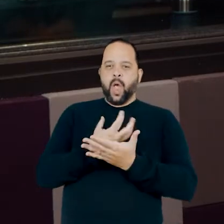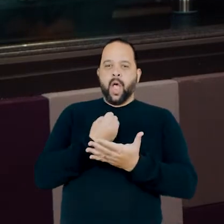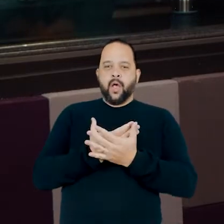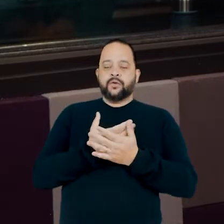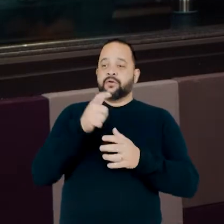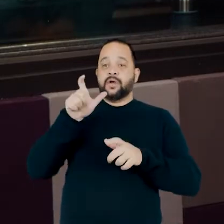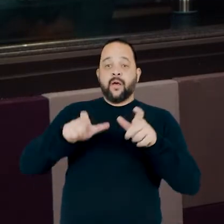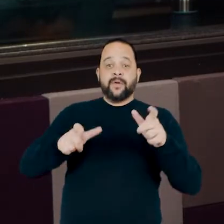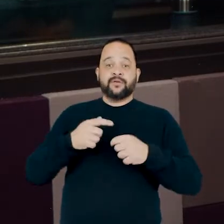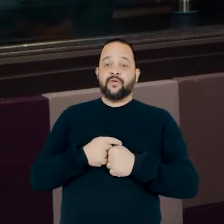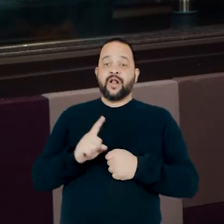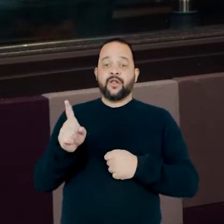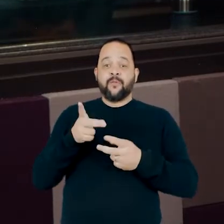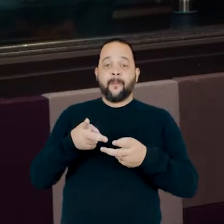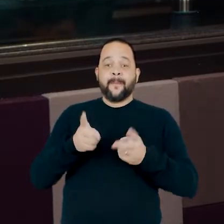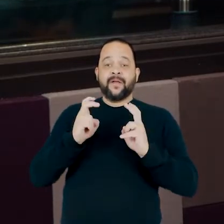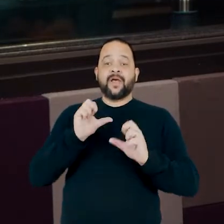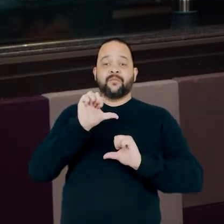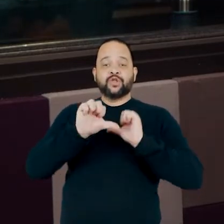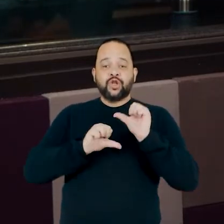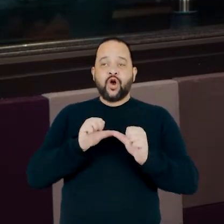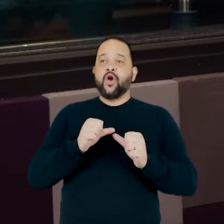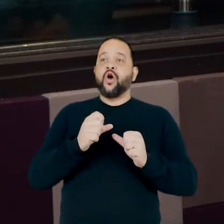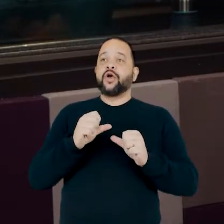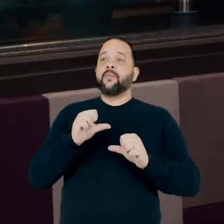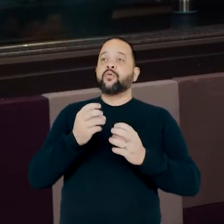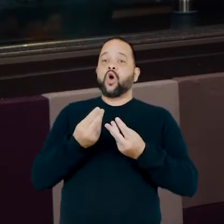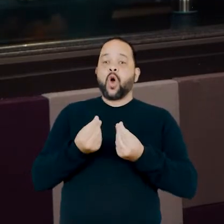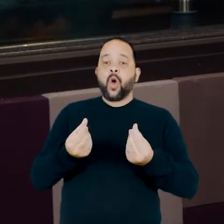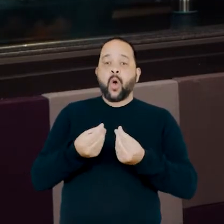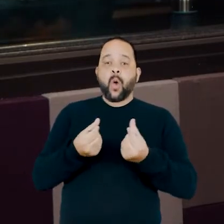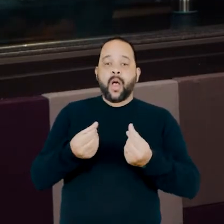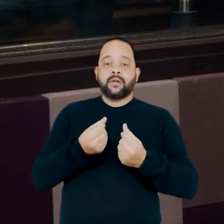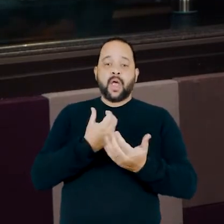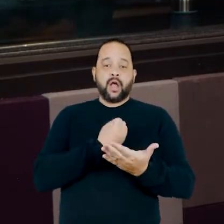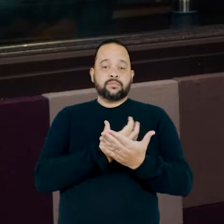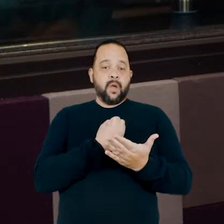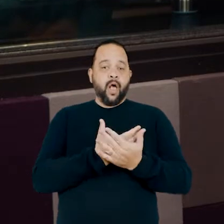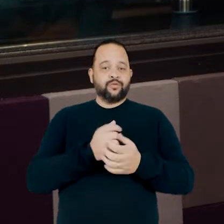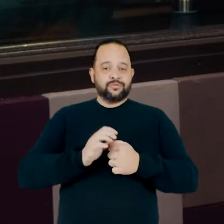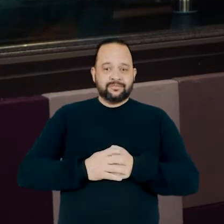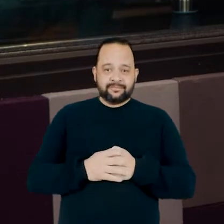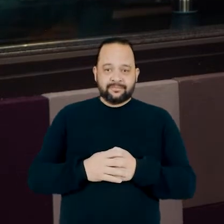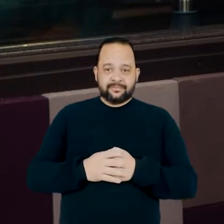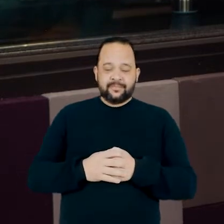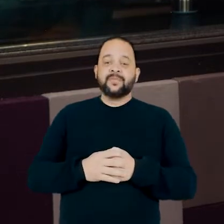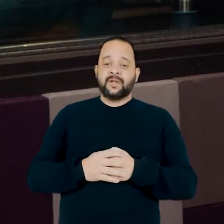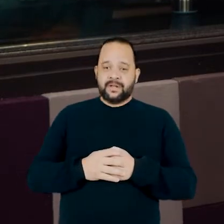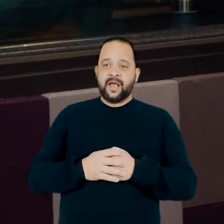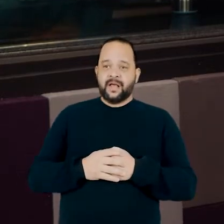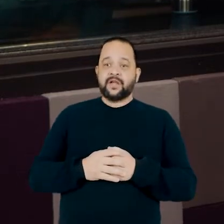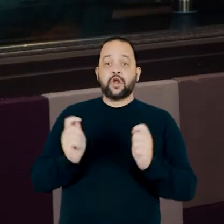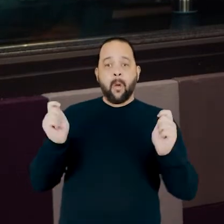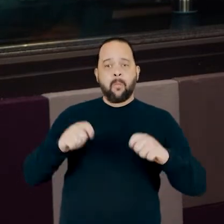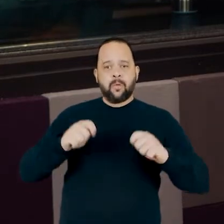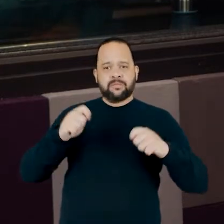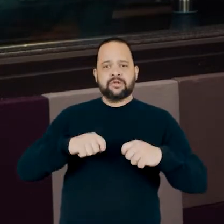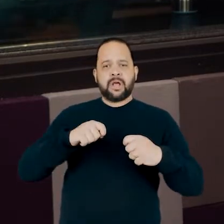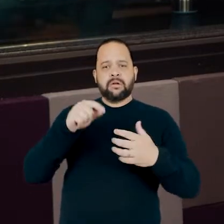a percepção que trocou o microfone, que alterou a qualidade de áudio, nada disso, né? Então, esse mundo de